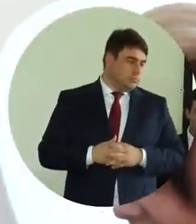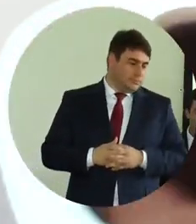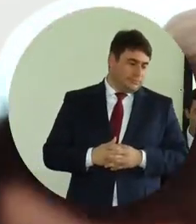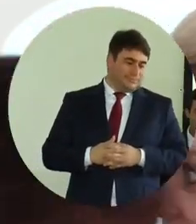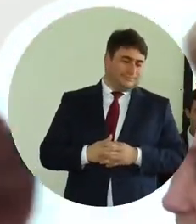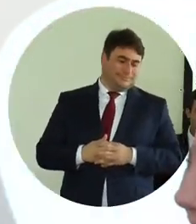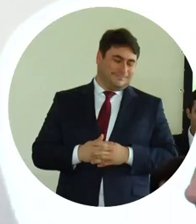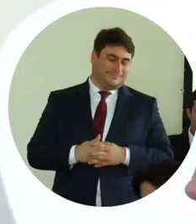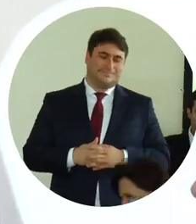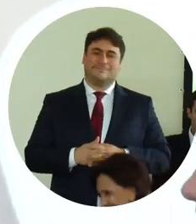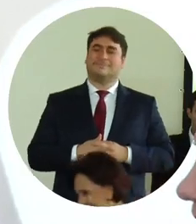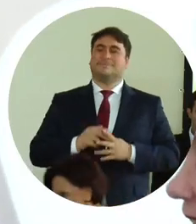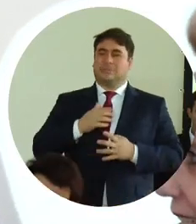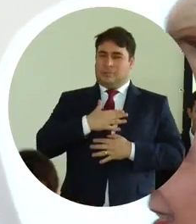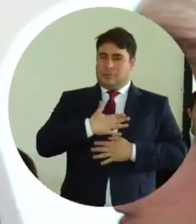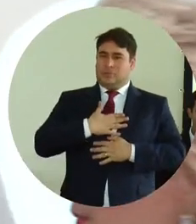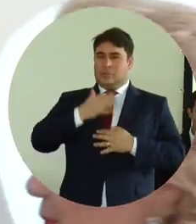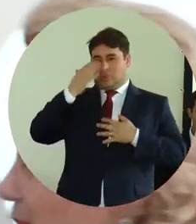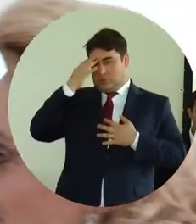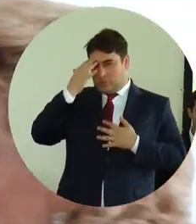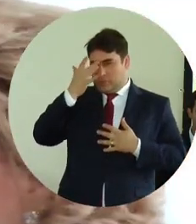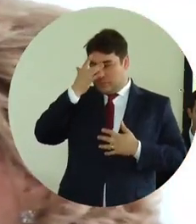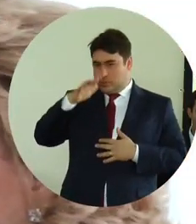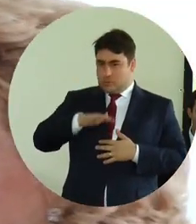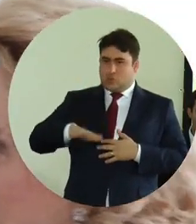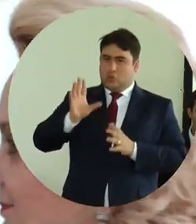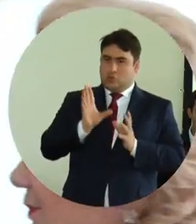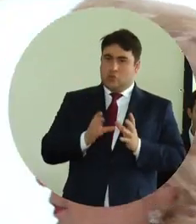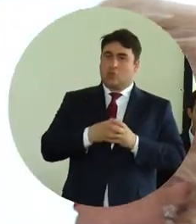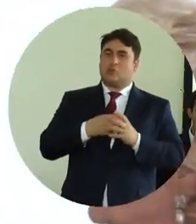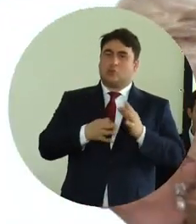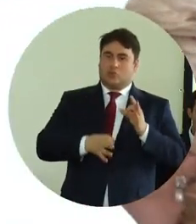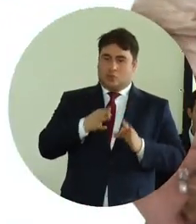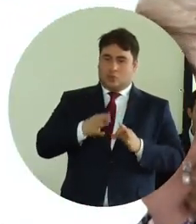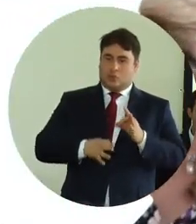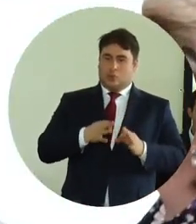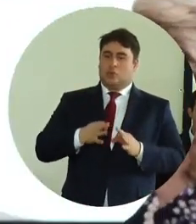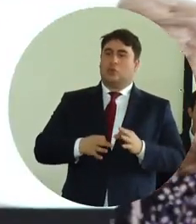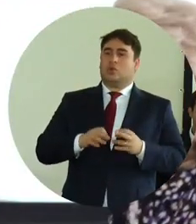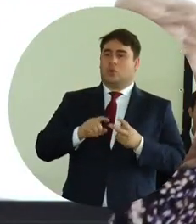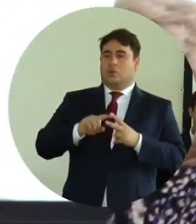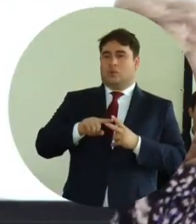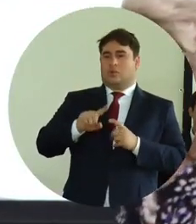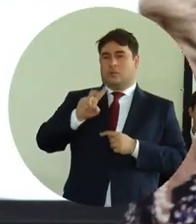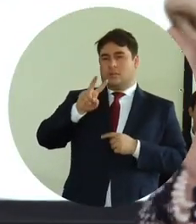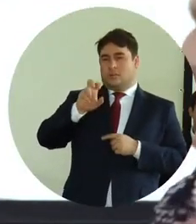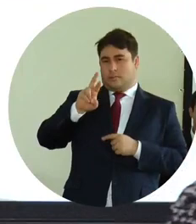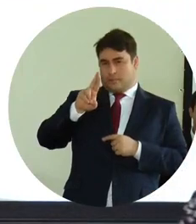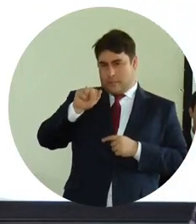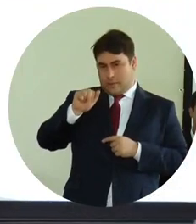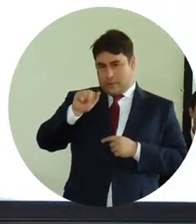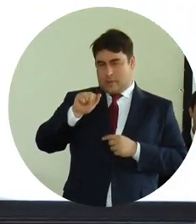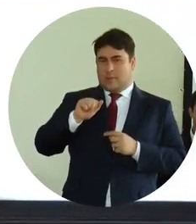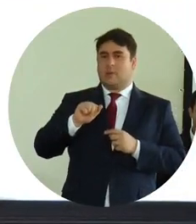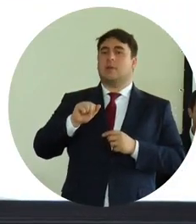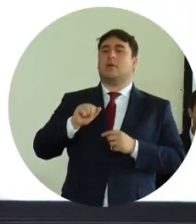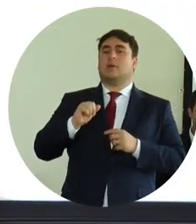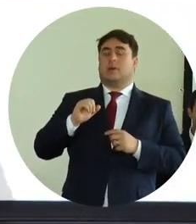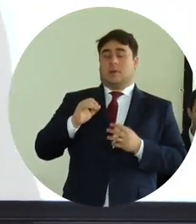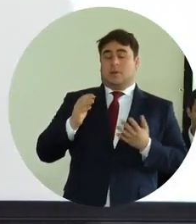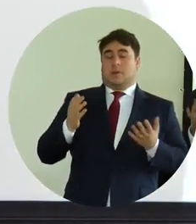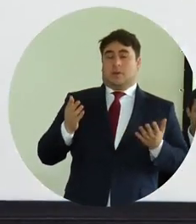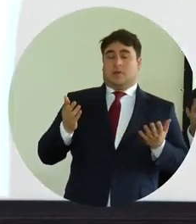Senhoras e senhores, gostaríamos também de agradecer aos integrantes da comissão julgadora, Vera Lúcia Rodrigues Alves, Instituto de